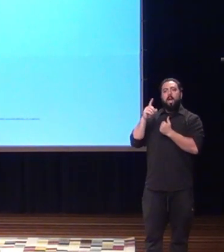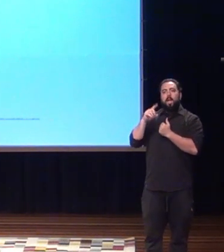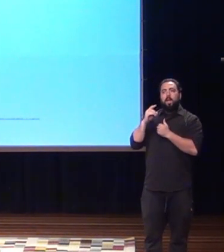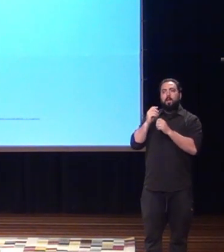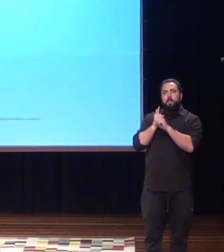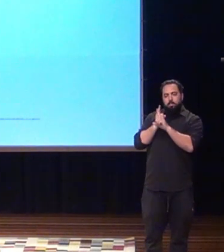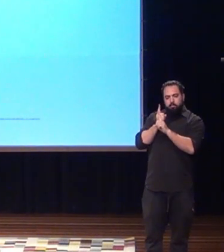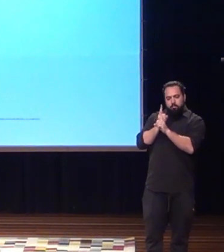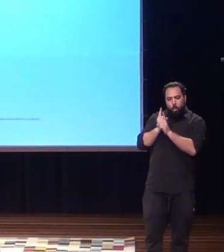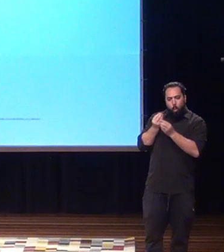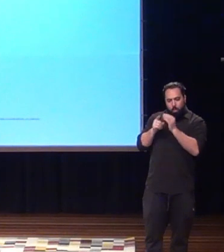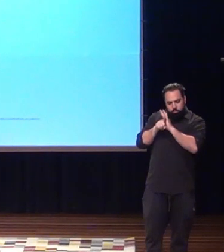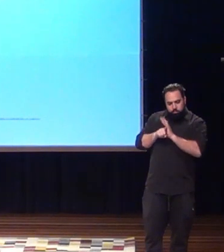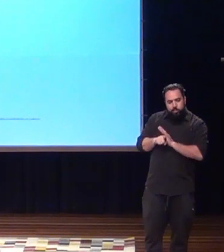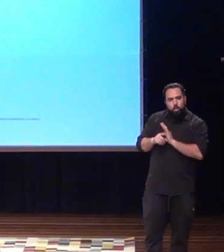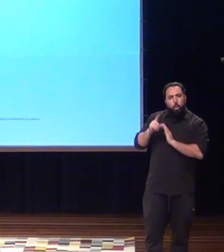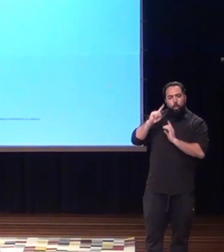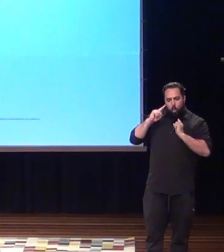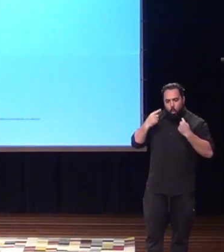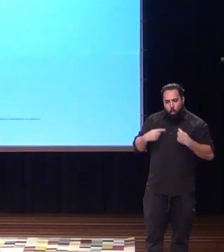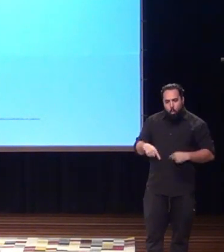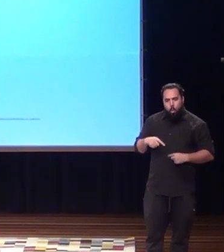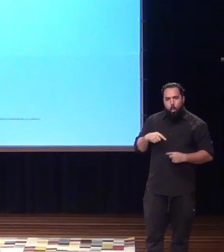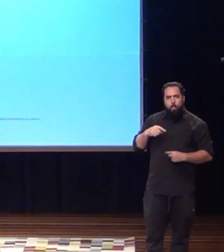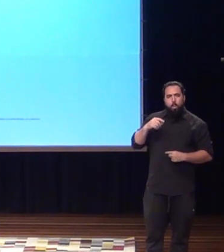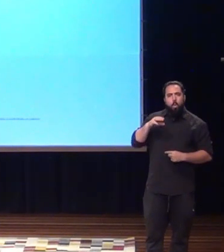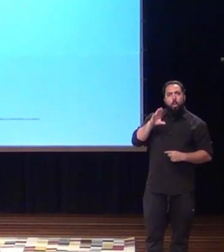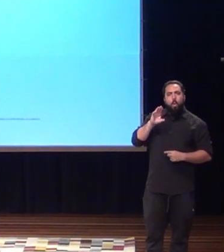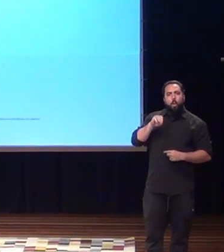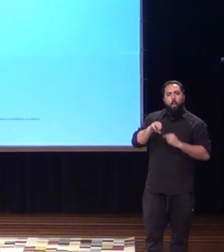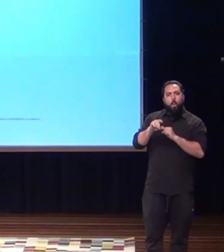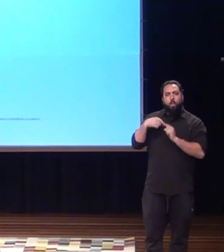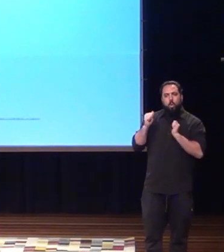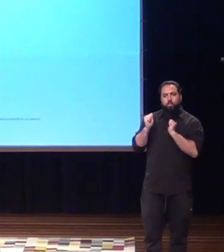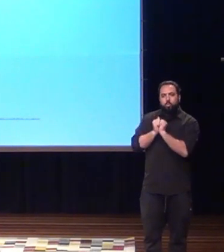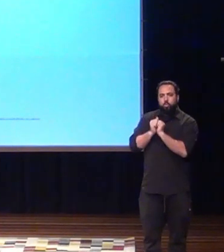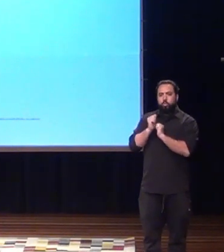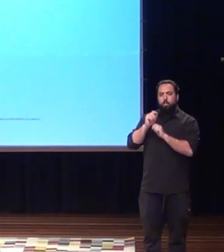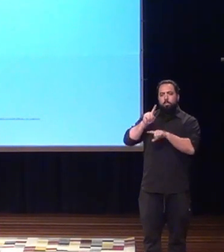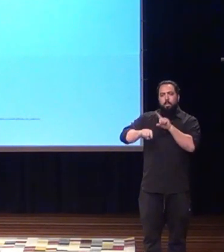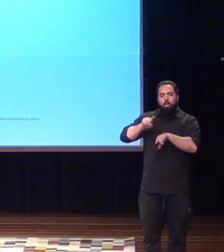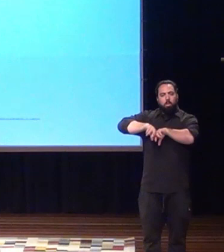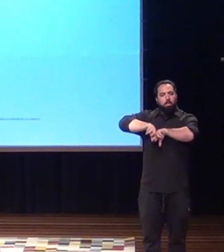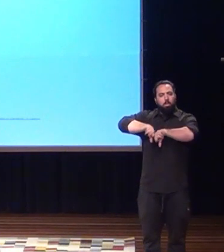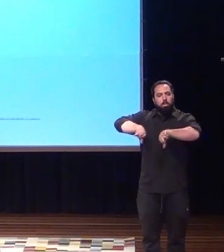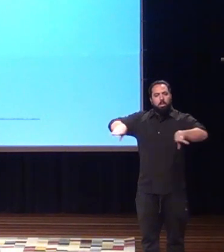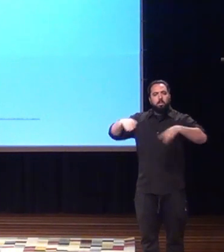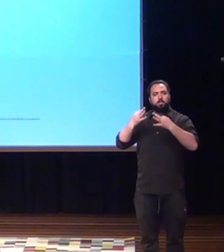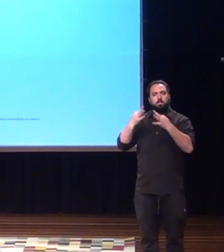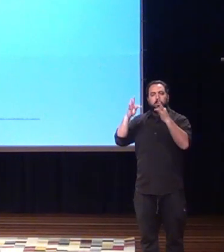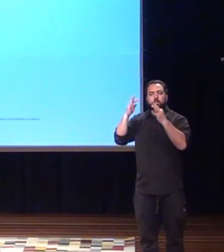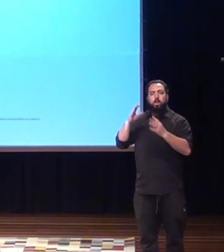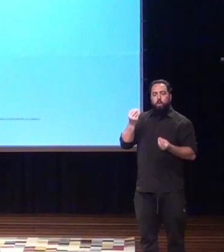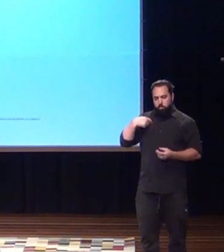relação de o que esse corpo híbrido junto com os nossos aparelhos, porque tem hora que a gente não sabe se é a